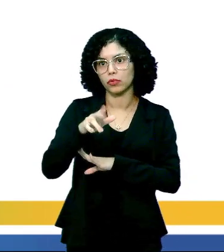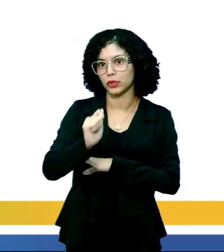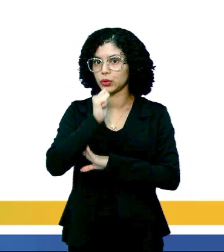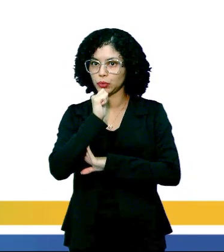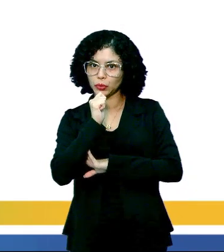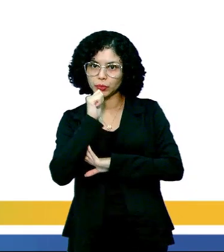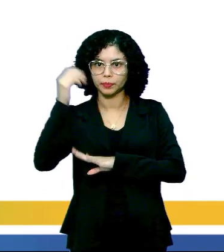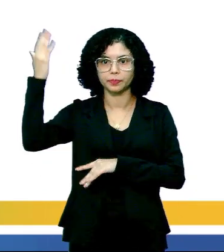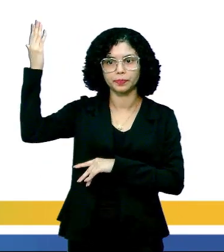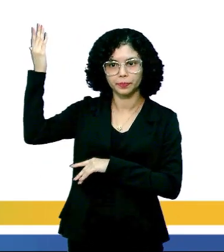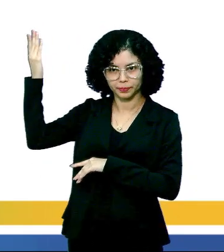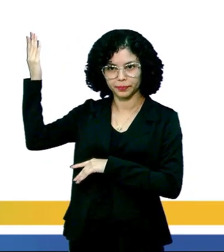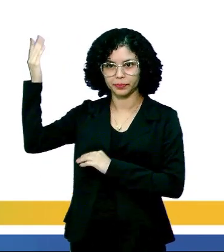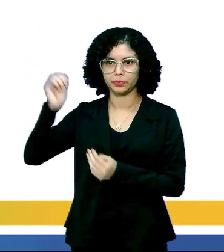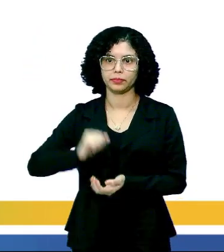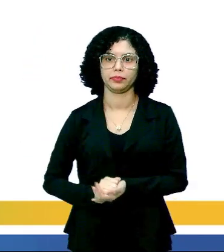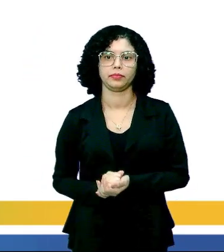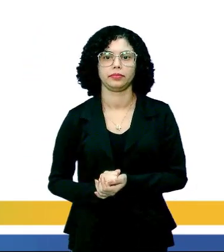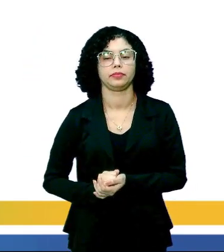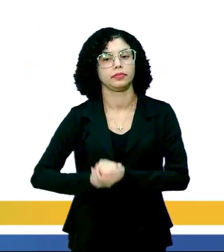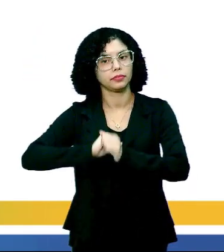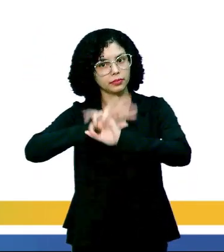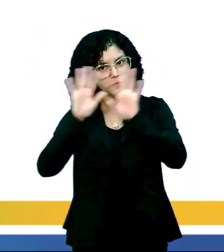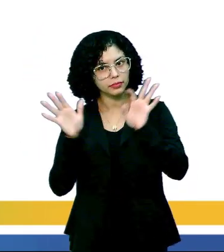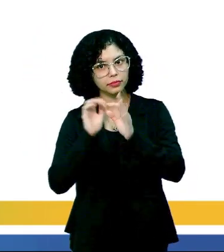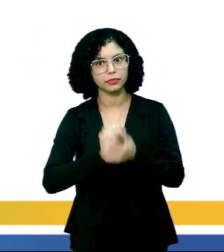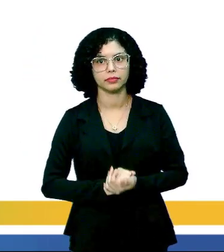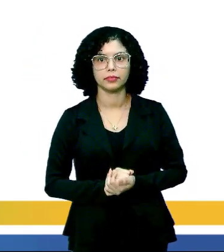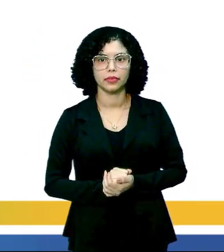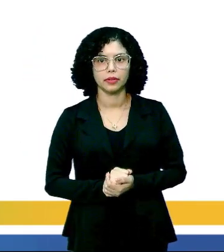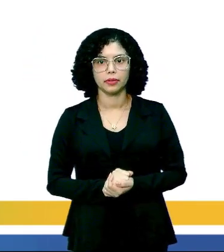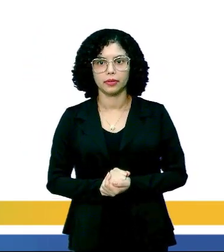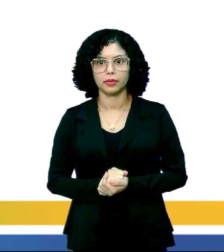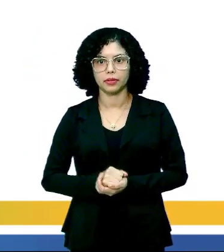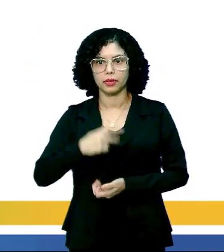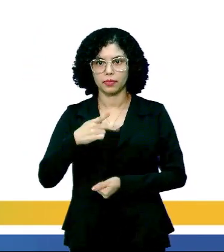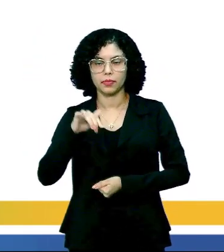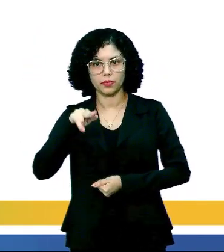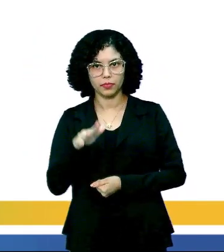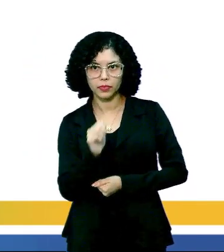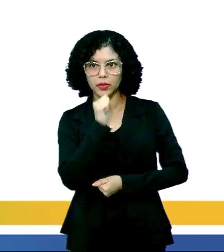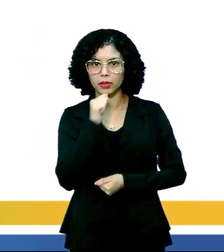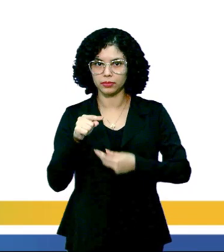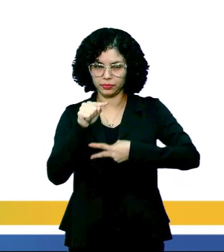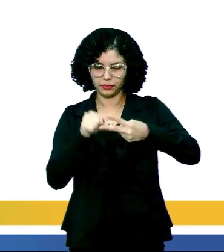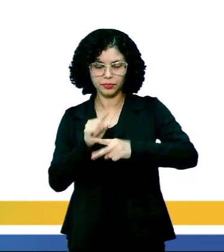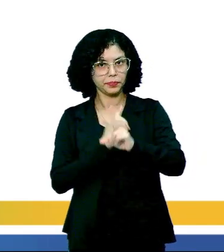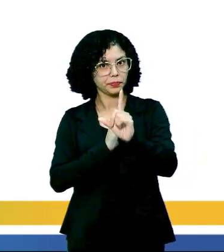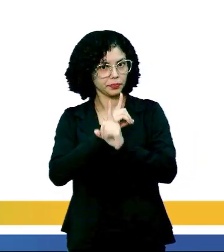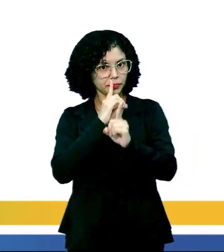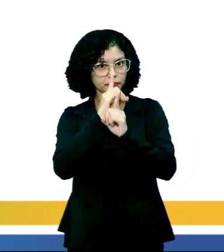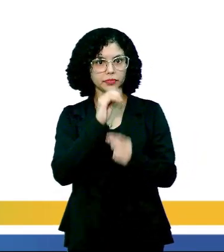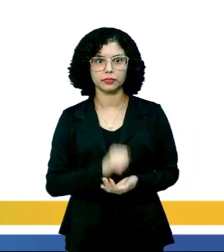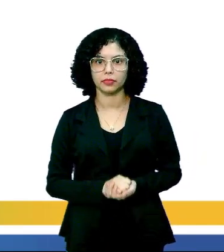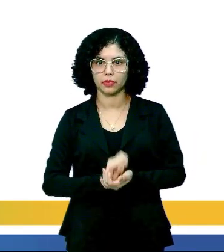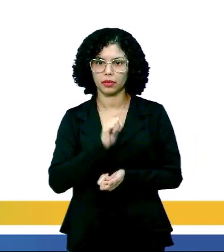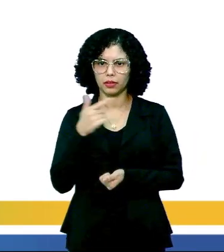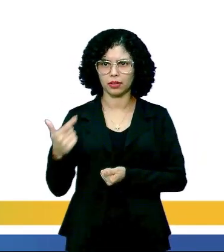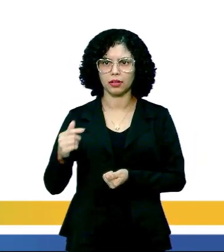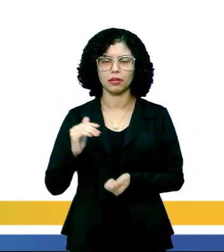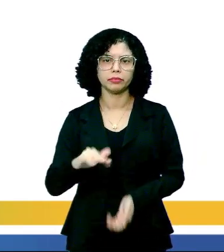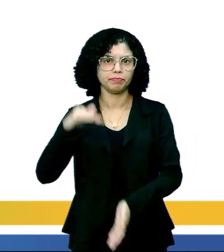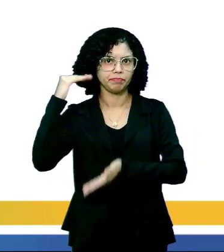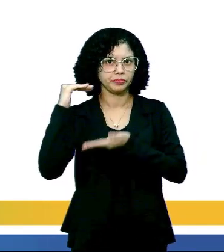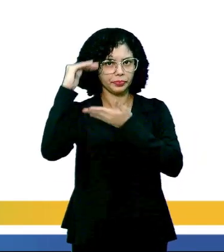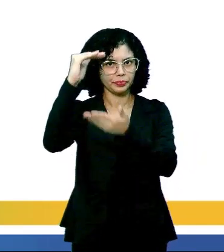que vocês estão vendo na tela, em homenagem, claro, à sua terra natal, que é a Polônia. Então, eles fizeram essas duas descobertas, ganharam aí Nobéis